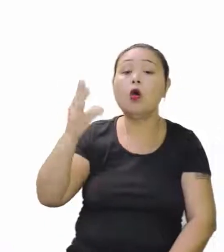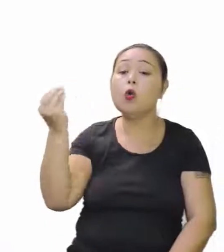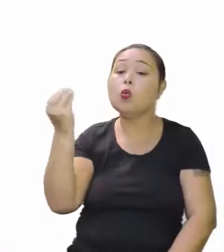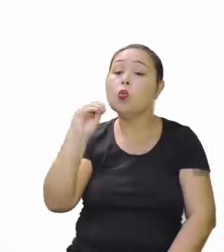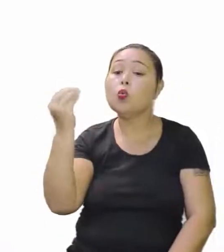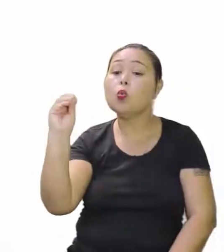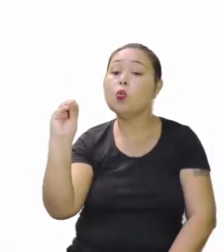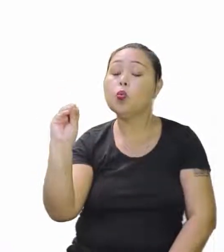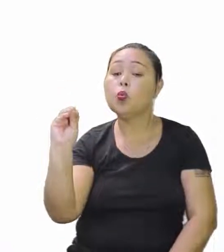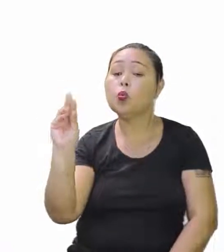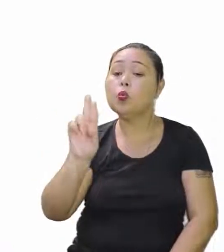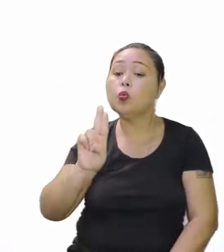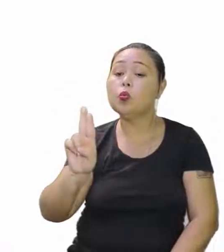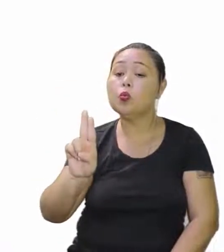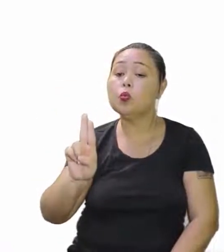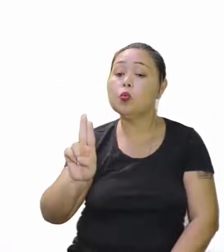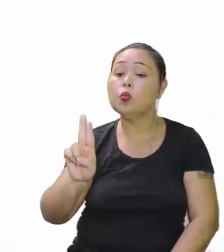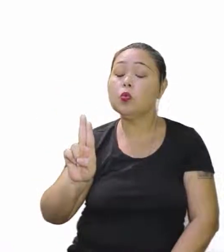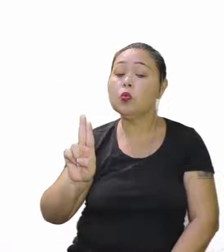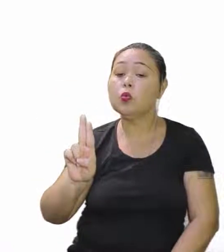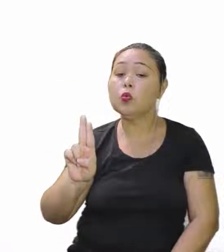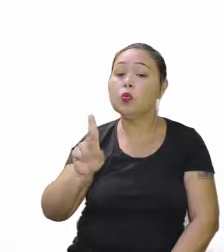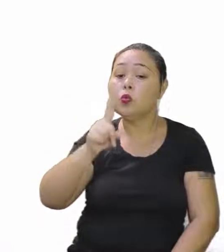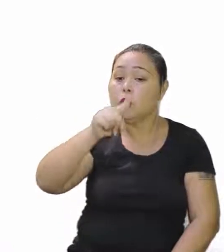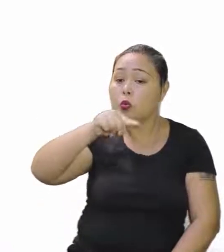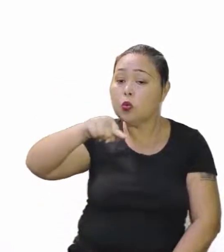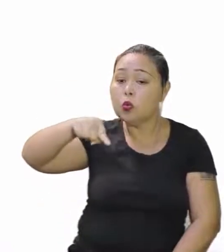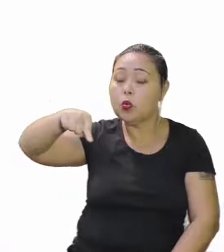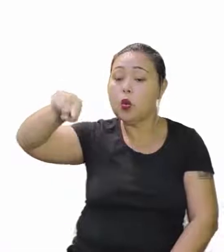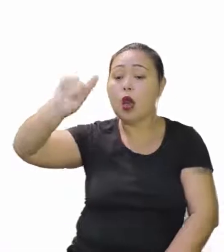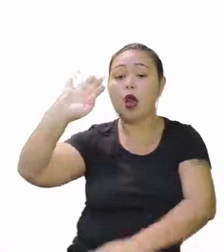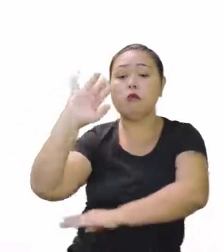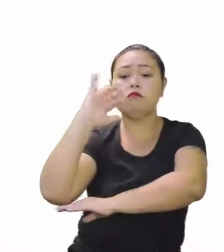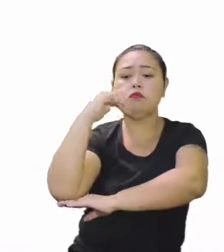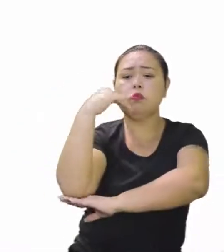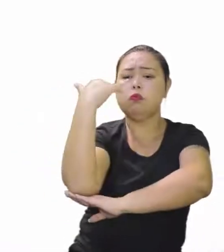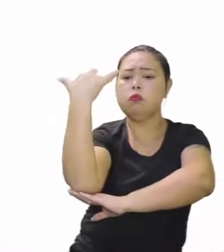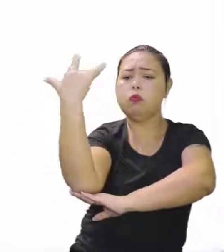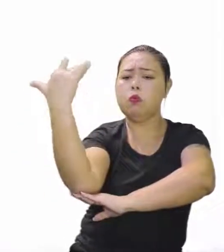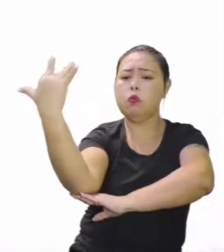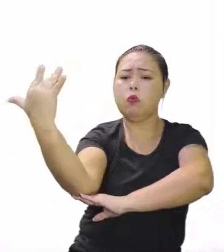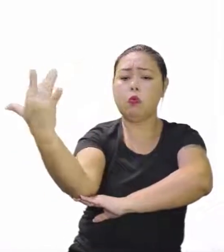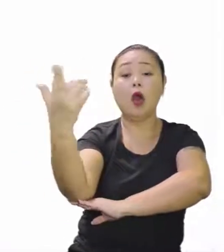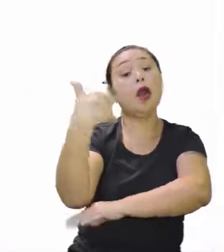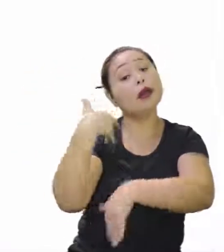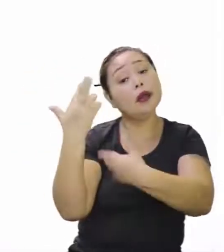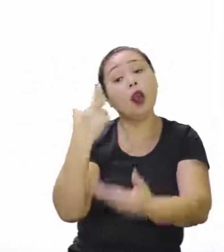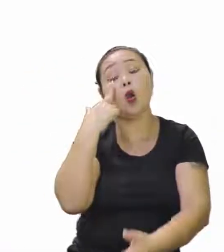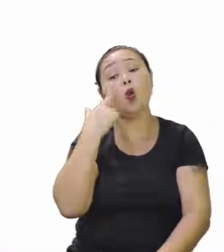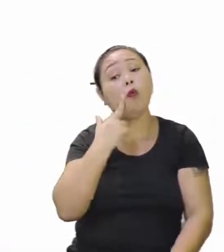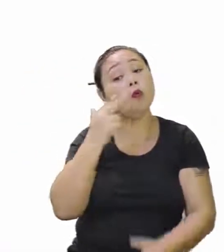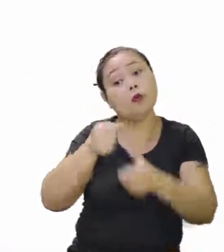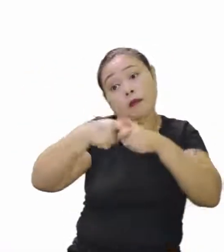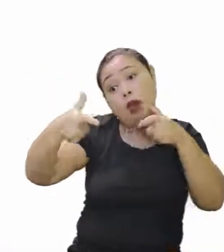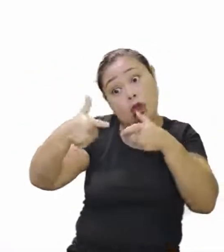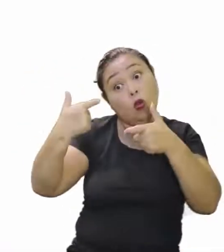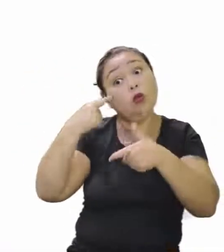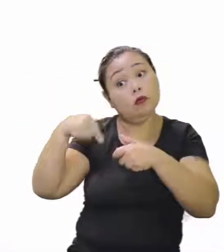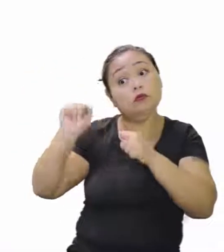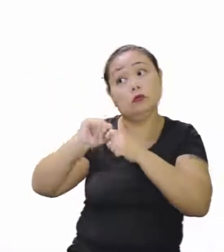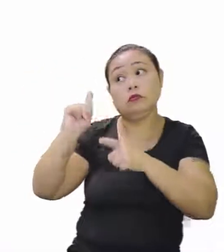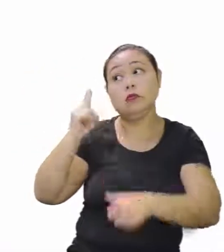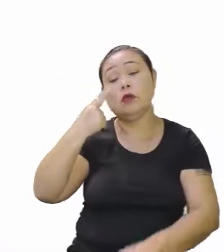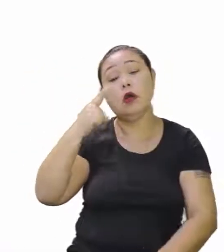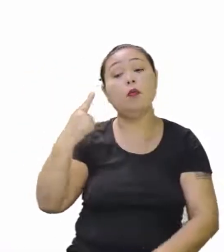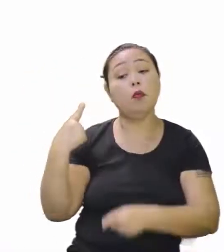recebe o nome de Arco do Desmatamento. E claro que em Rondônia hoje está muito maior do que isso aí.